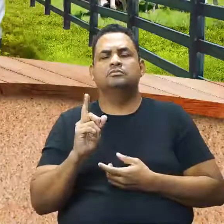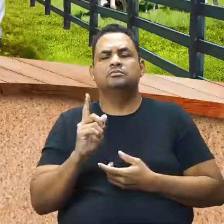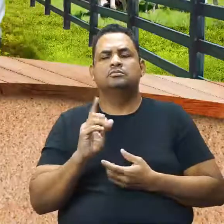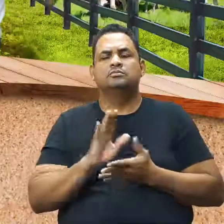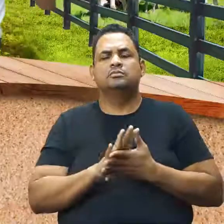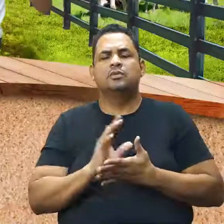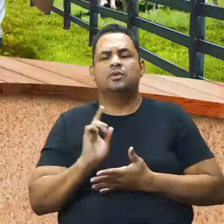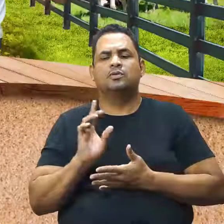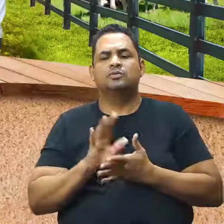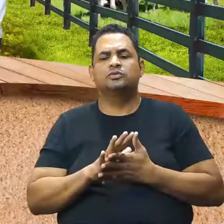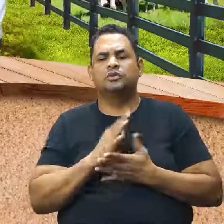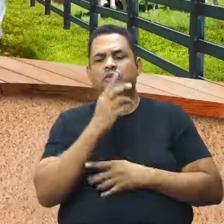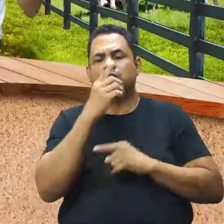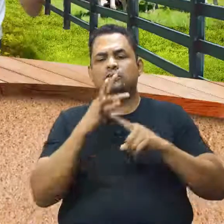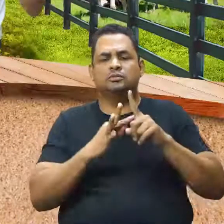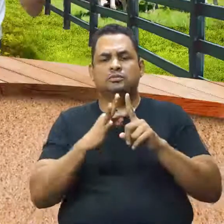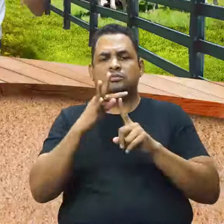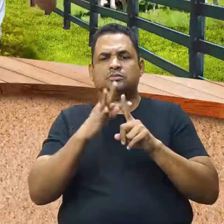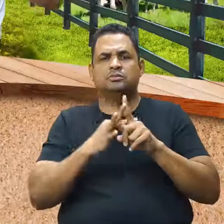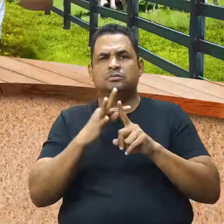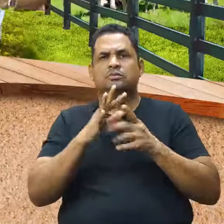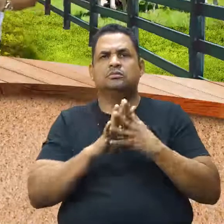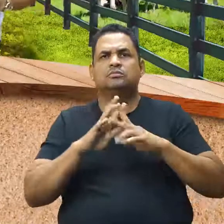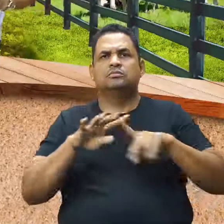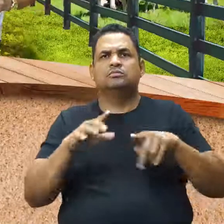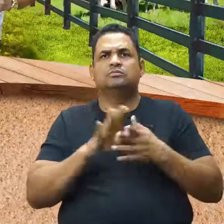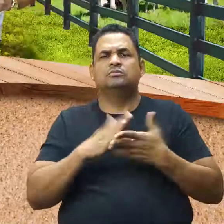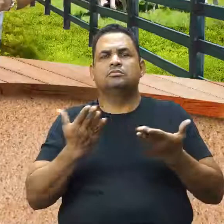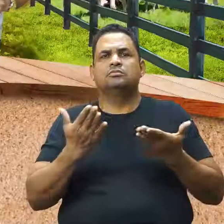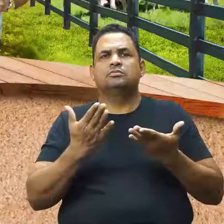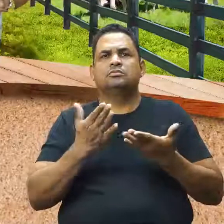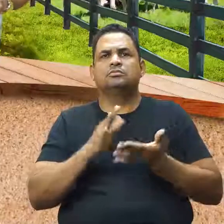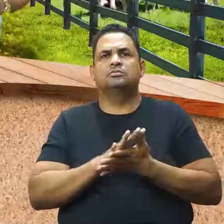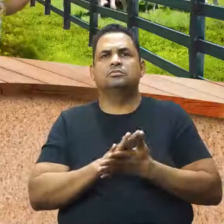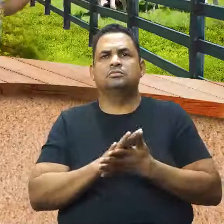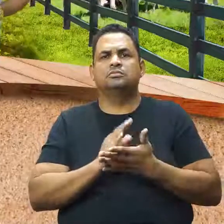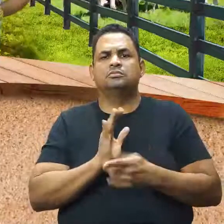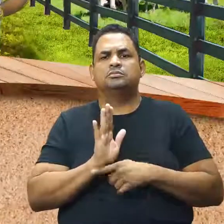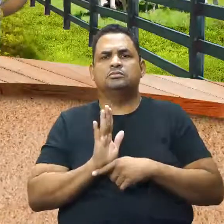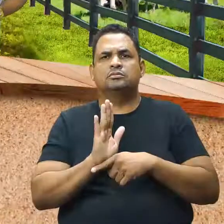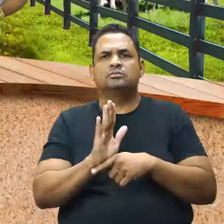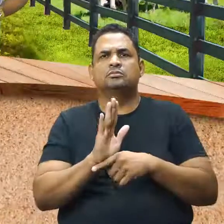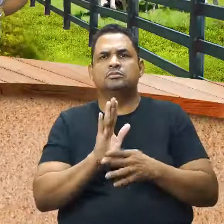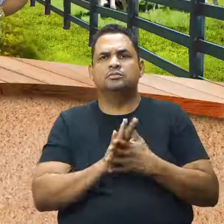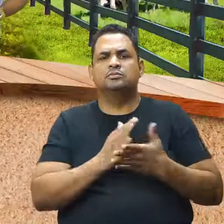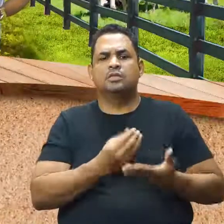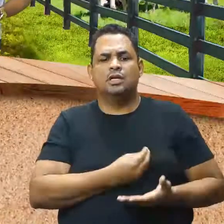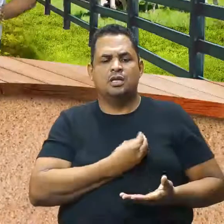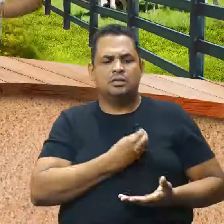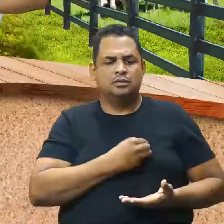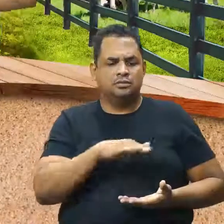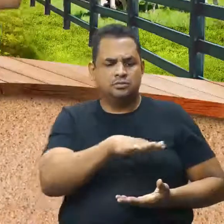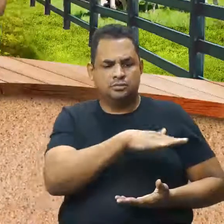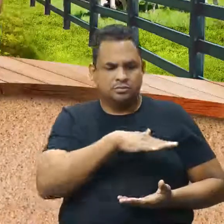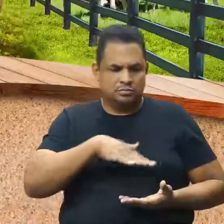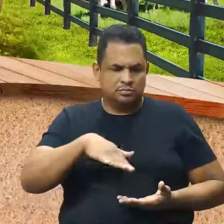na temperatura, no clima, mas vão favorecer habitats